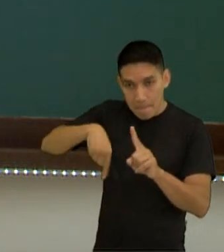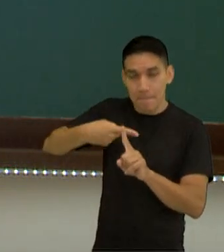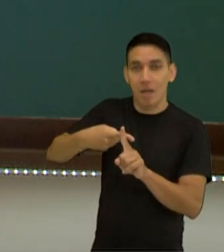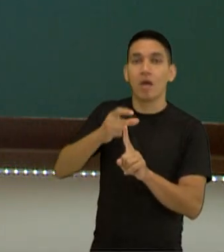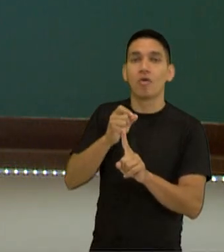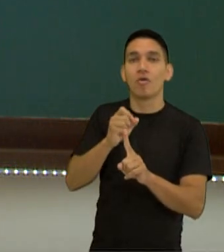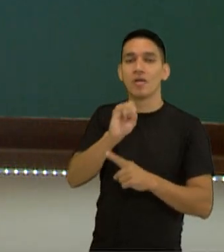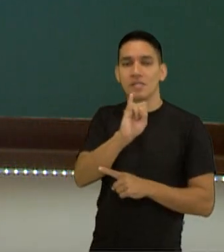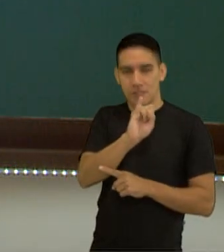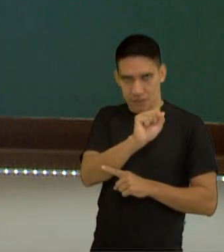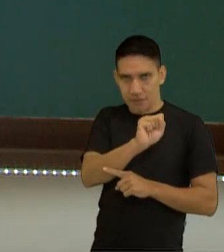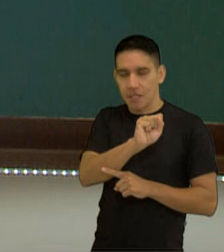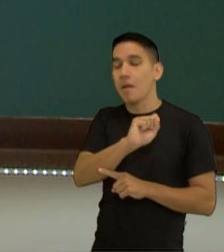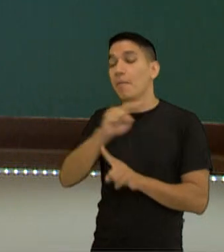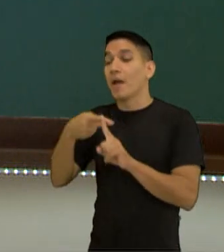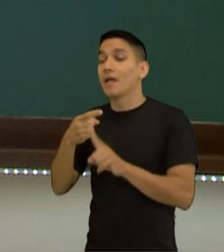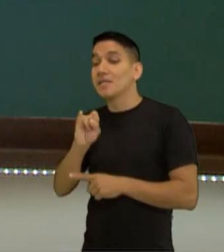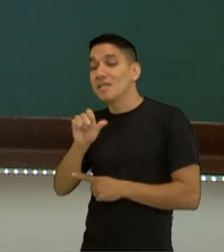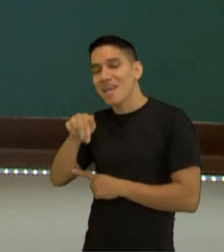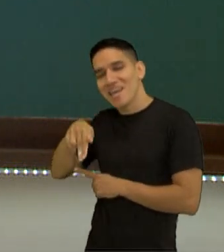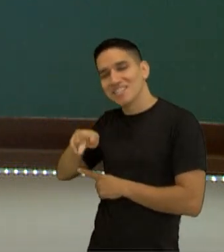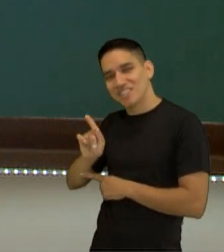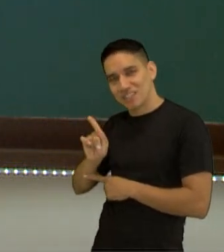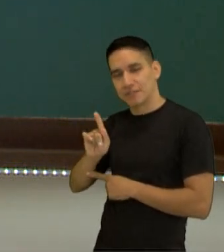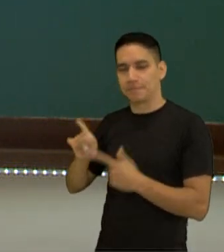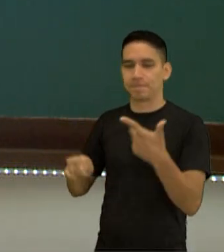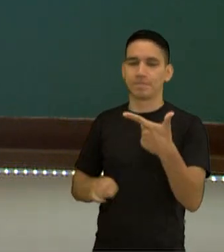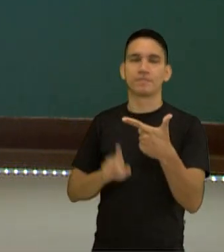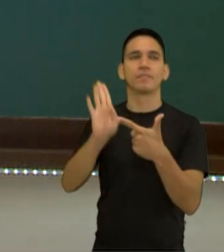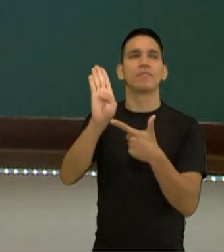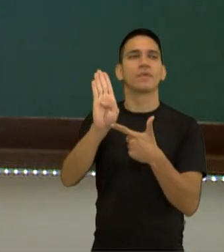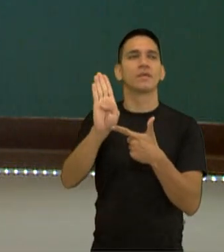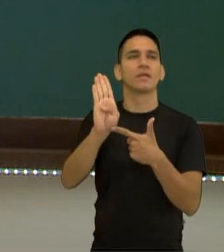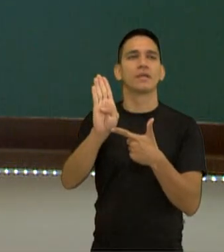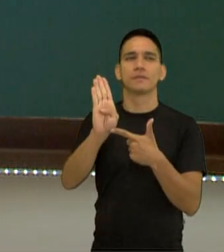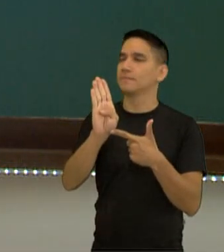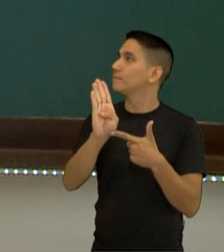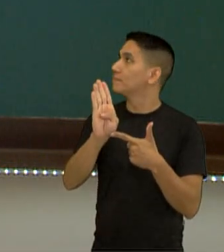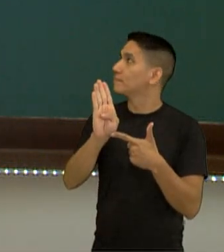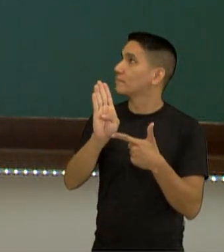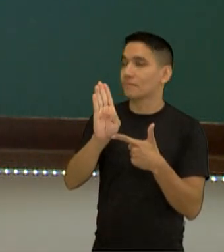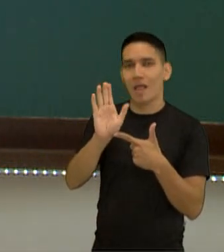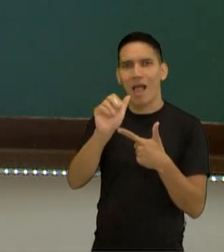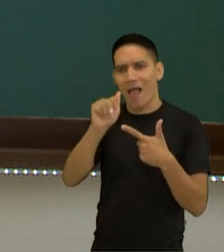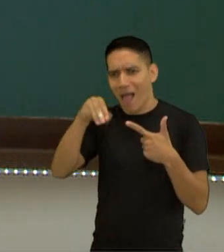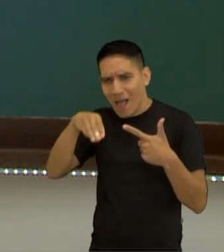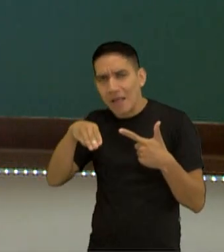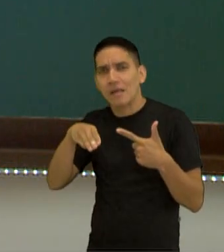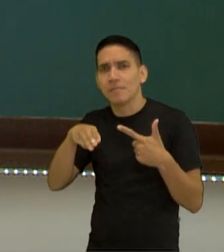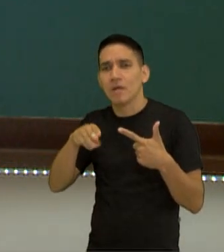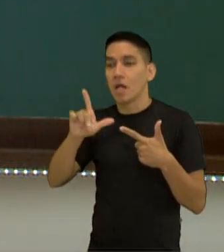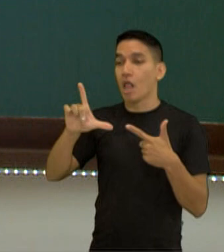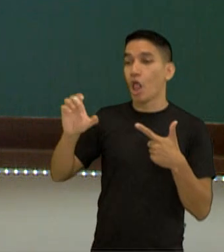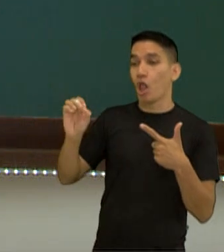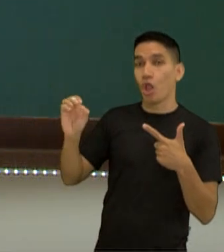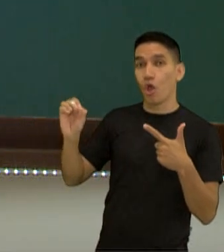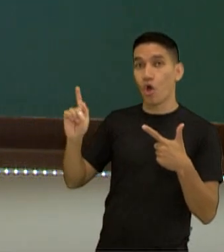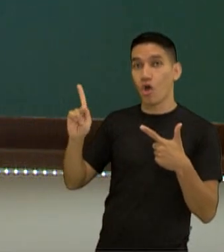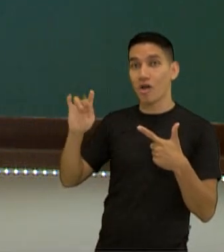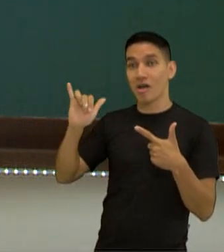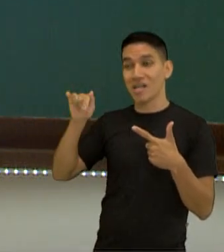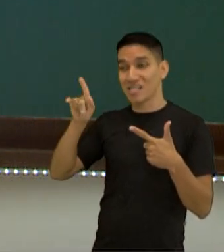ing. Excuse me, I'm looking for a quiet place. Listen, Can you hear those people? They